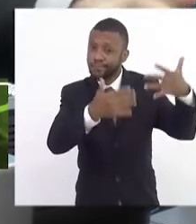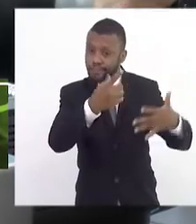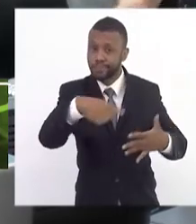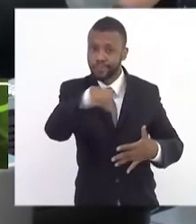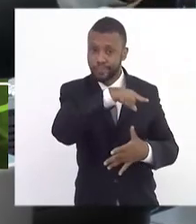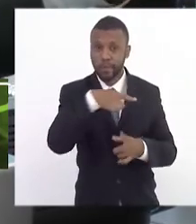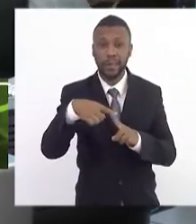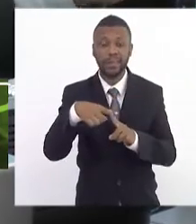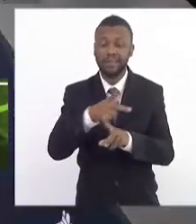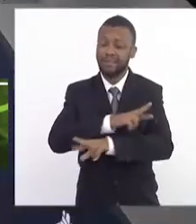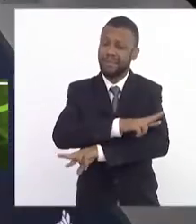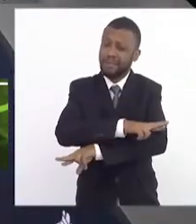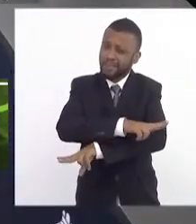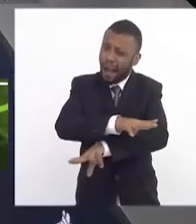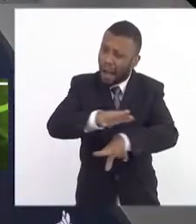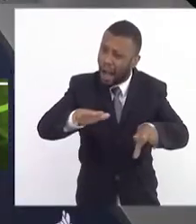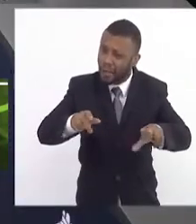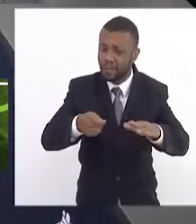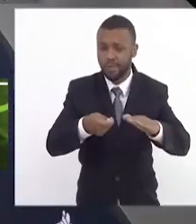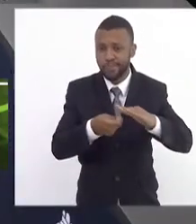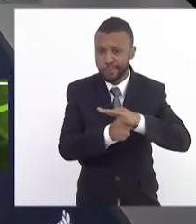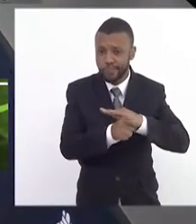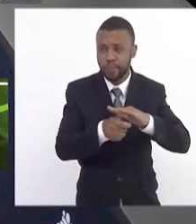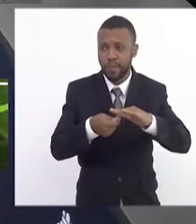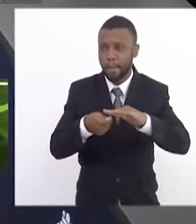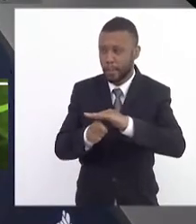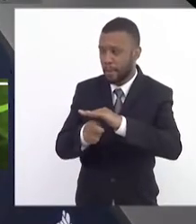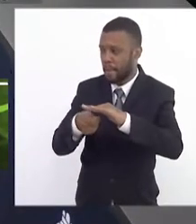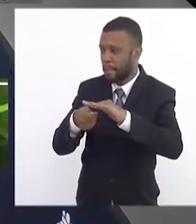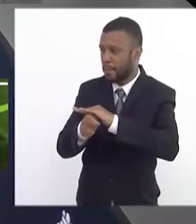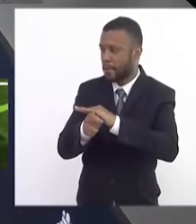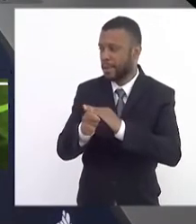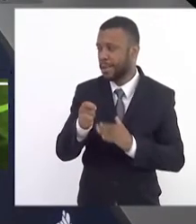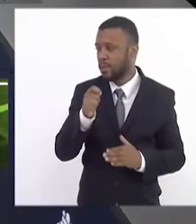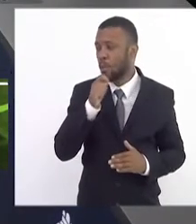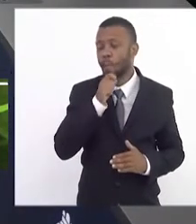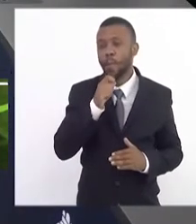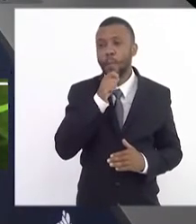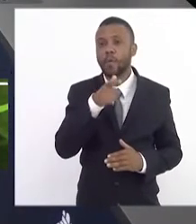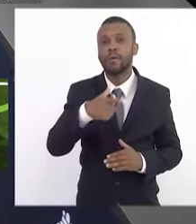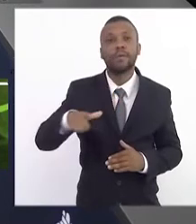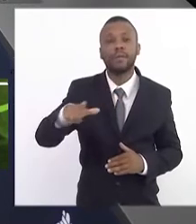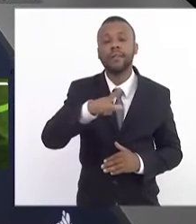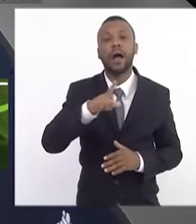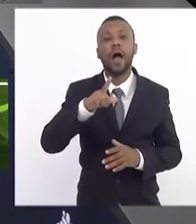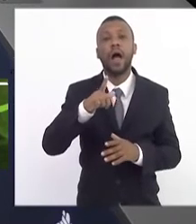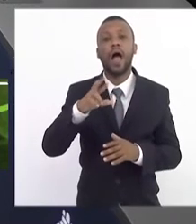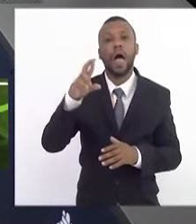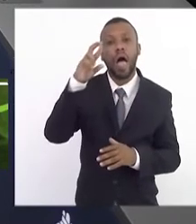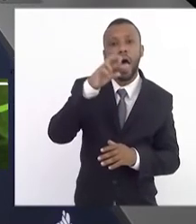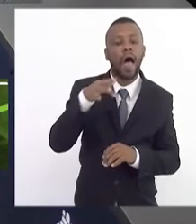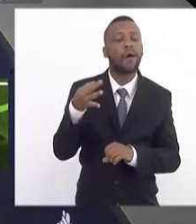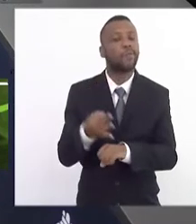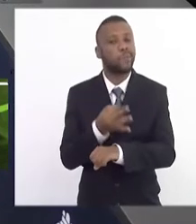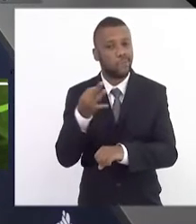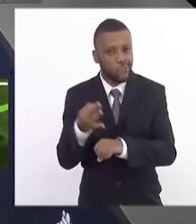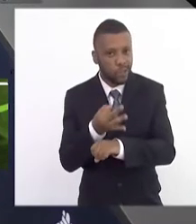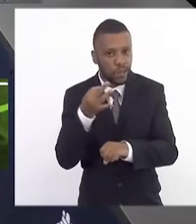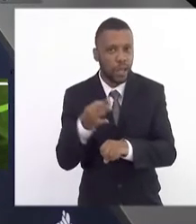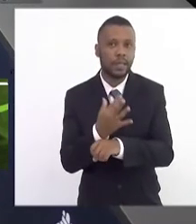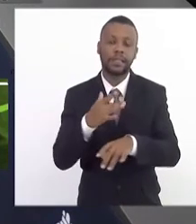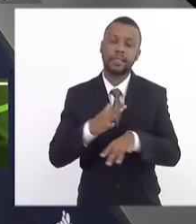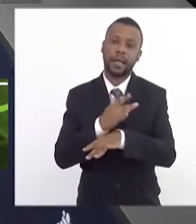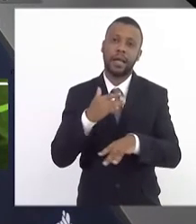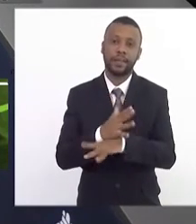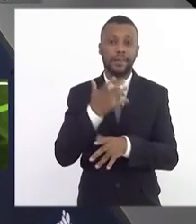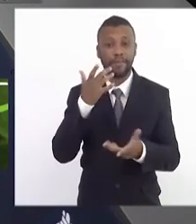de pequenos investimentos que não vai dar resiliência às cidades para suportar essa mudança climática brutal